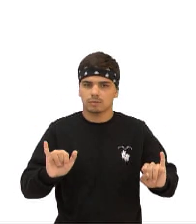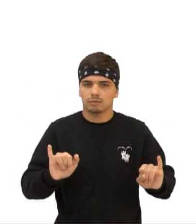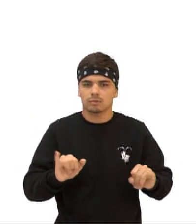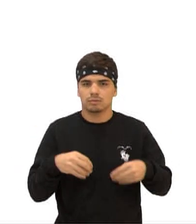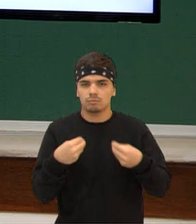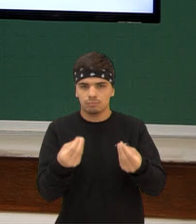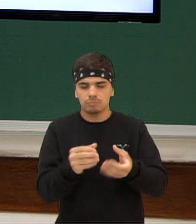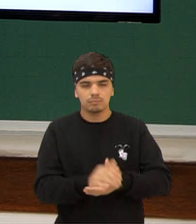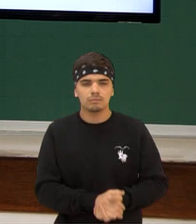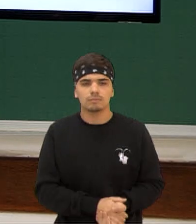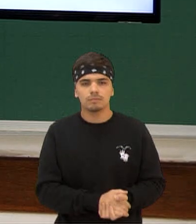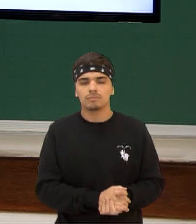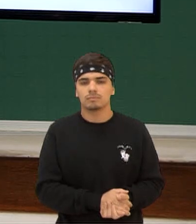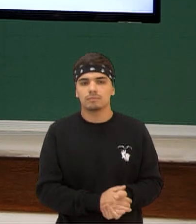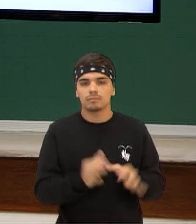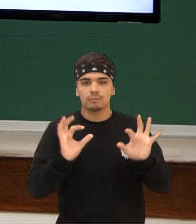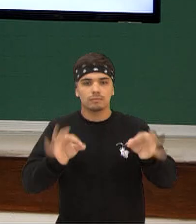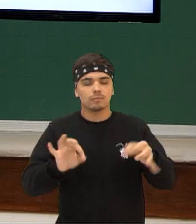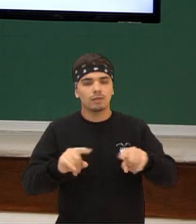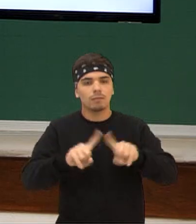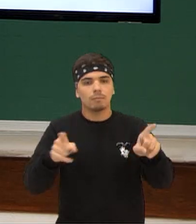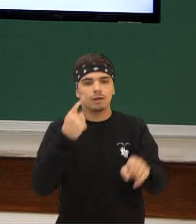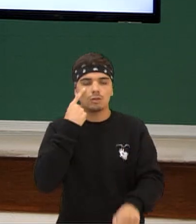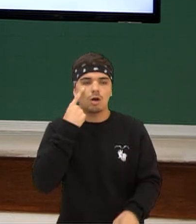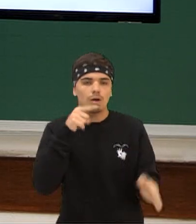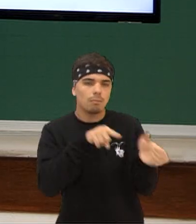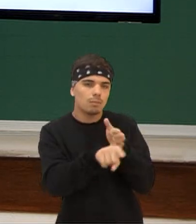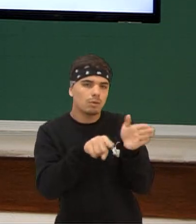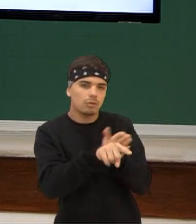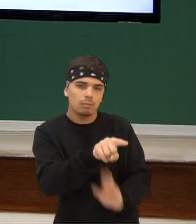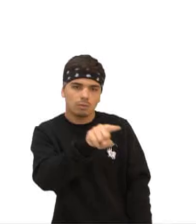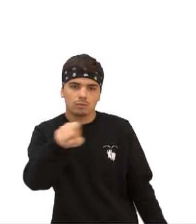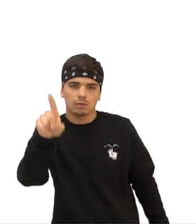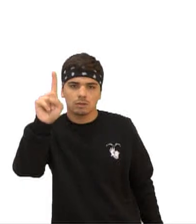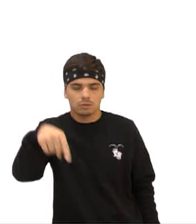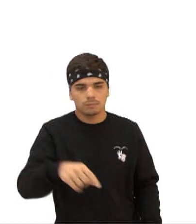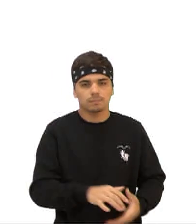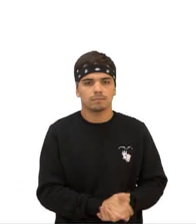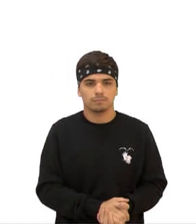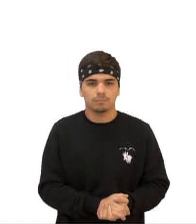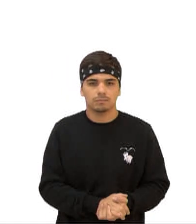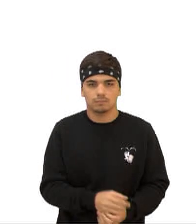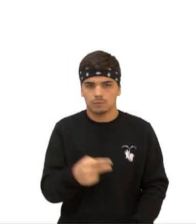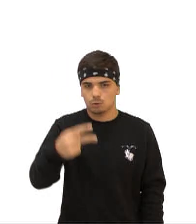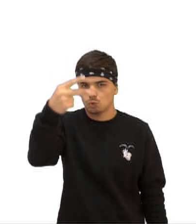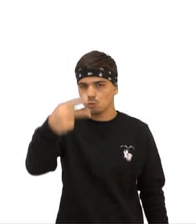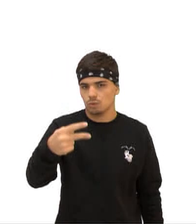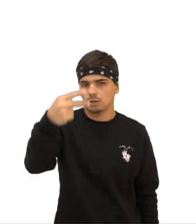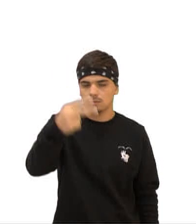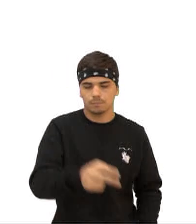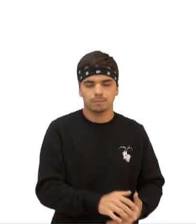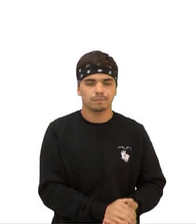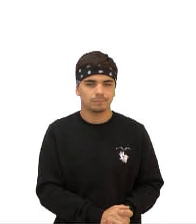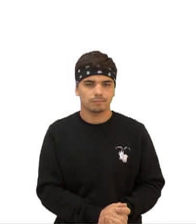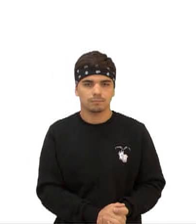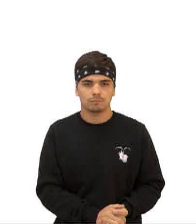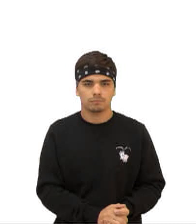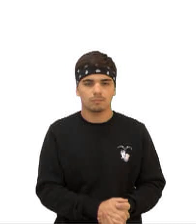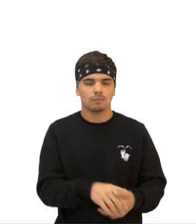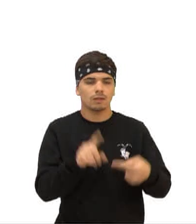anúncio publicitário ok muito bem mas a minhas perguntas para você são a primeira